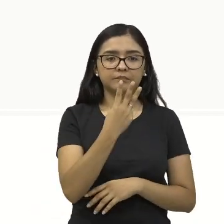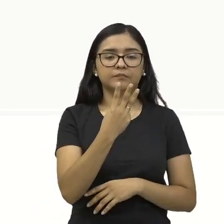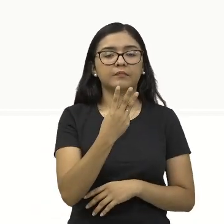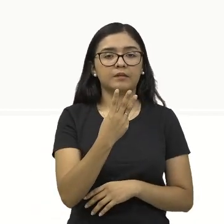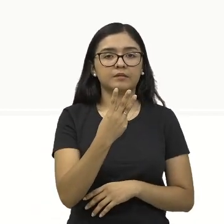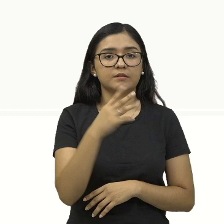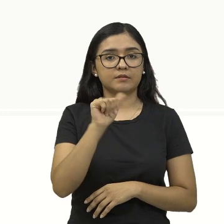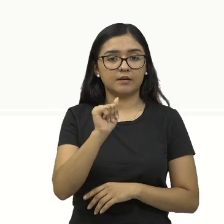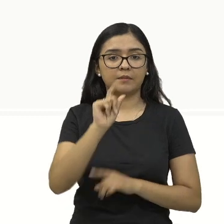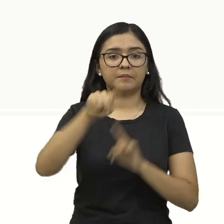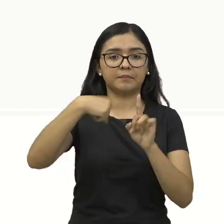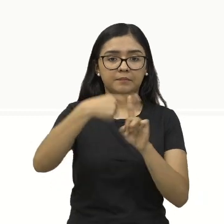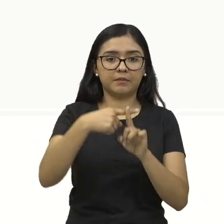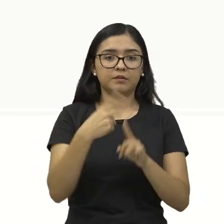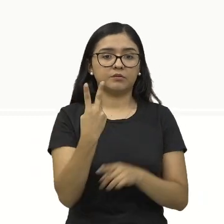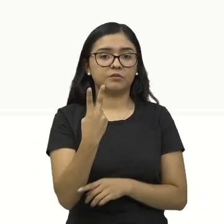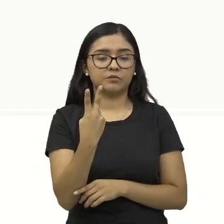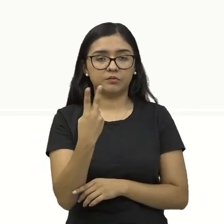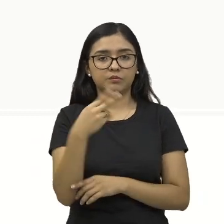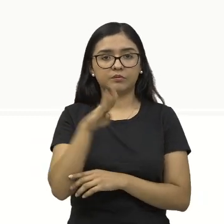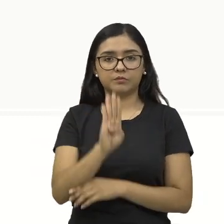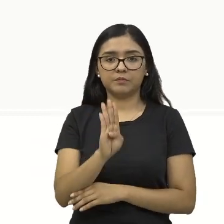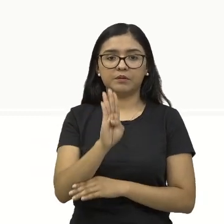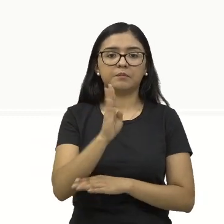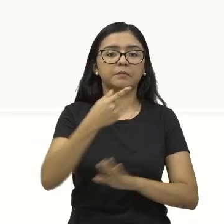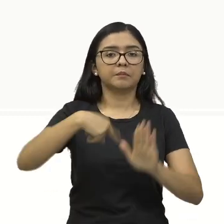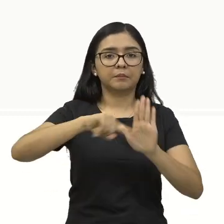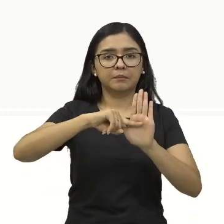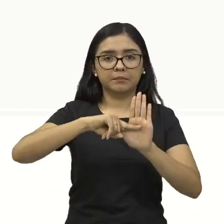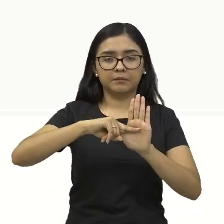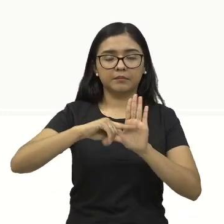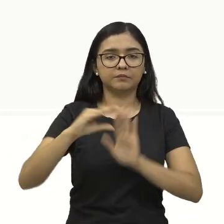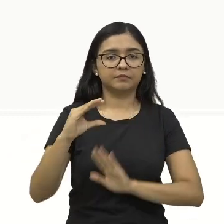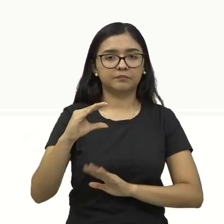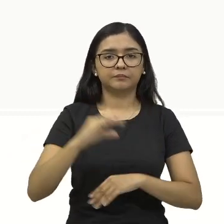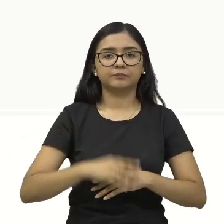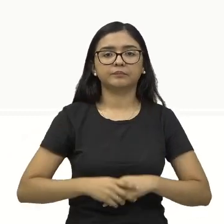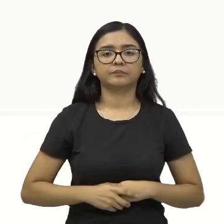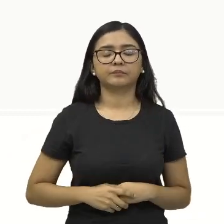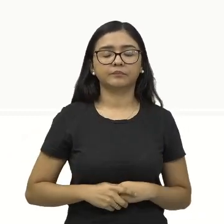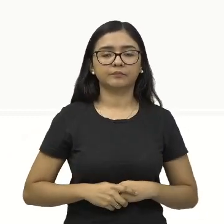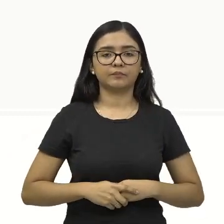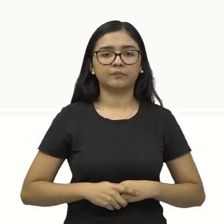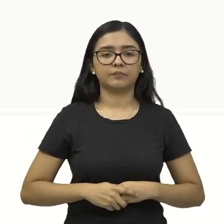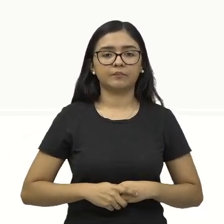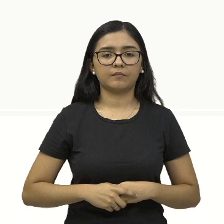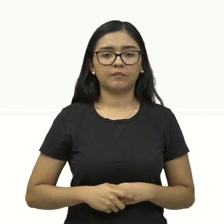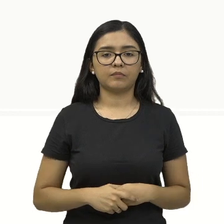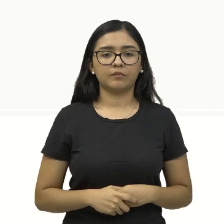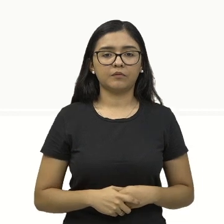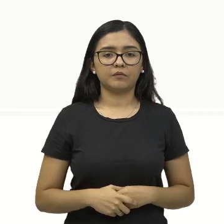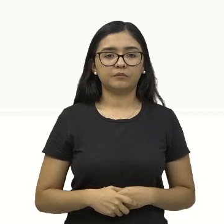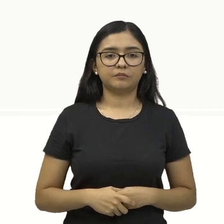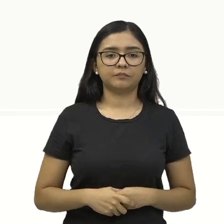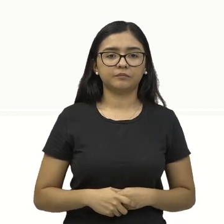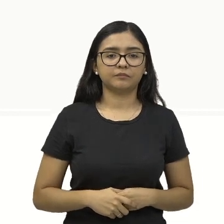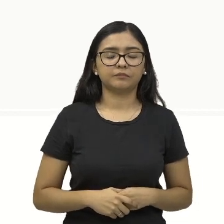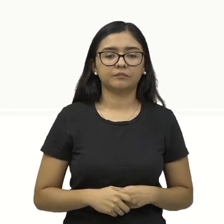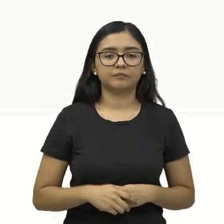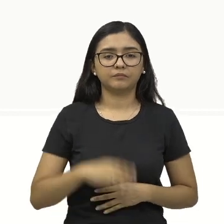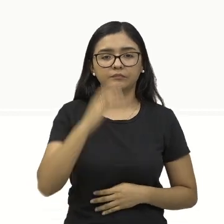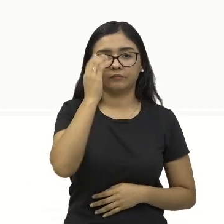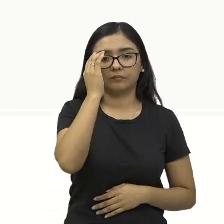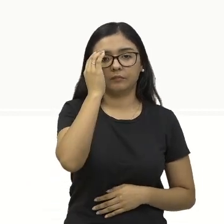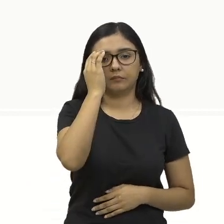melhor, 3A mais 2B menos C, tá? Para a gente